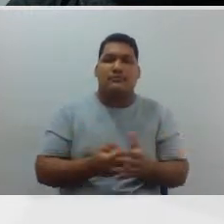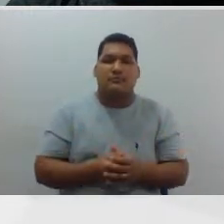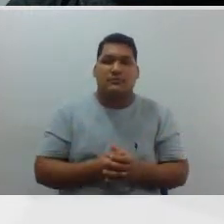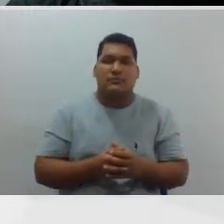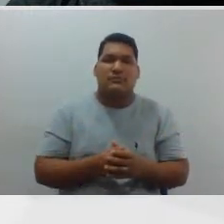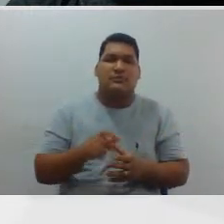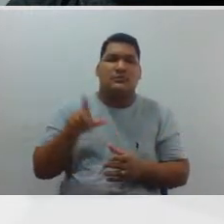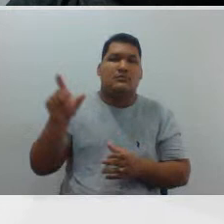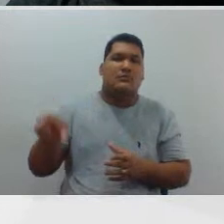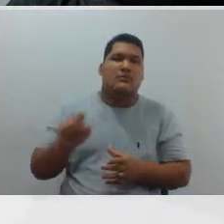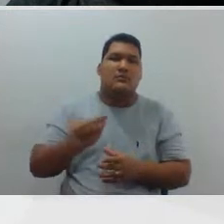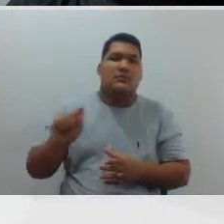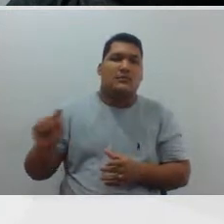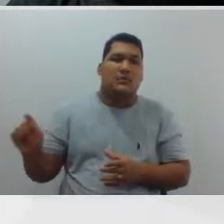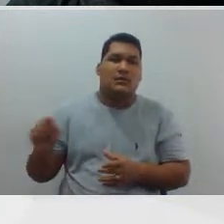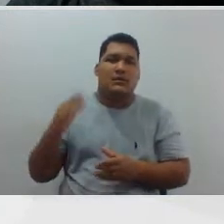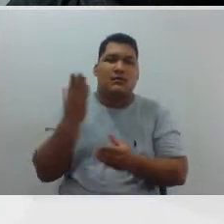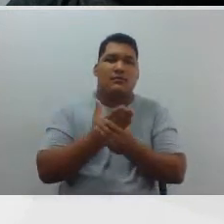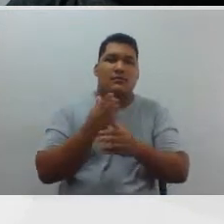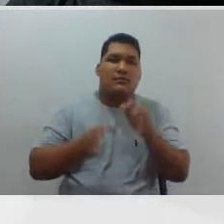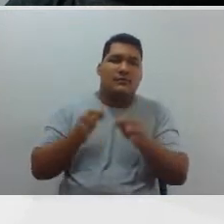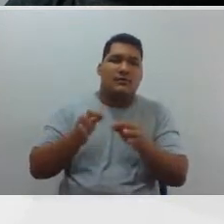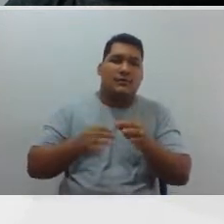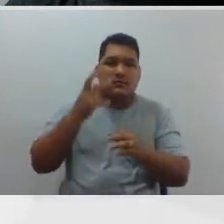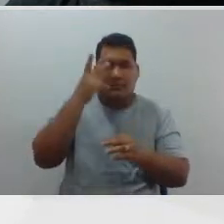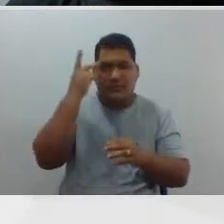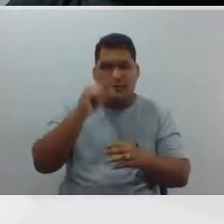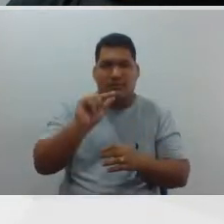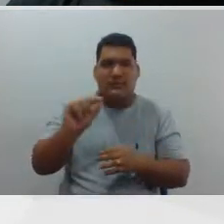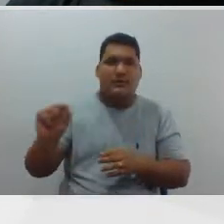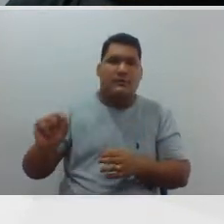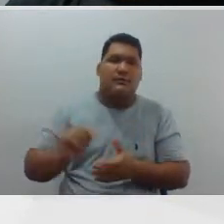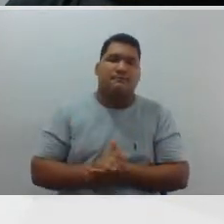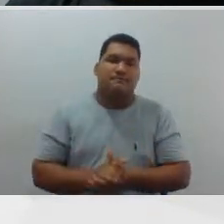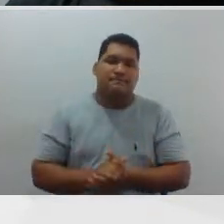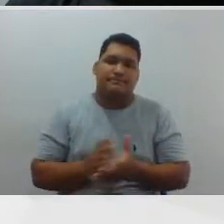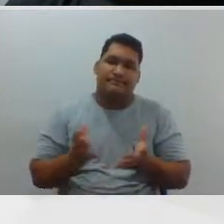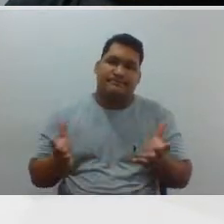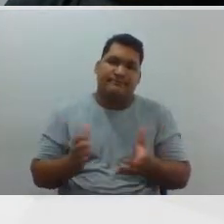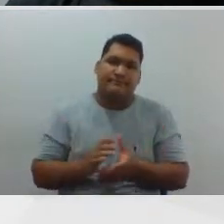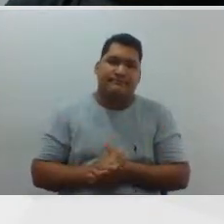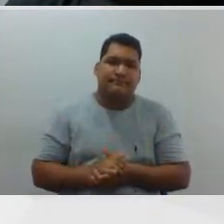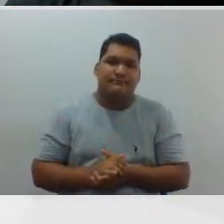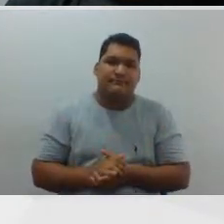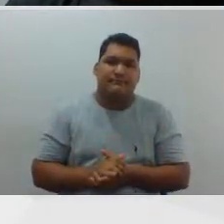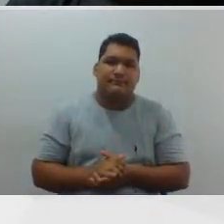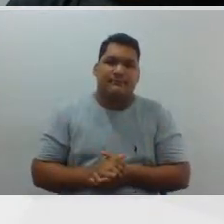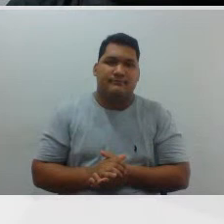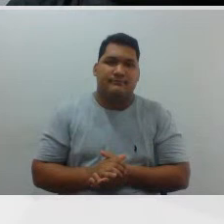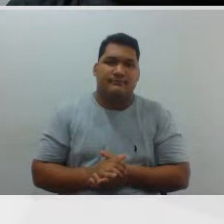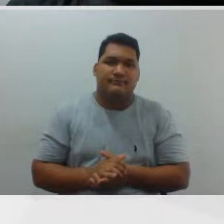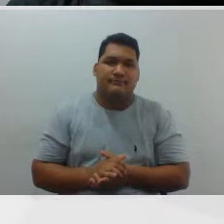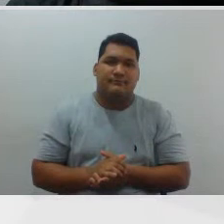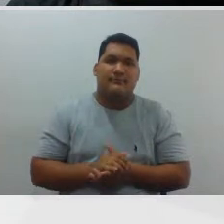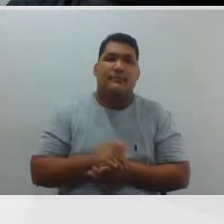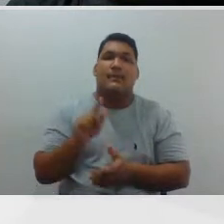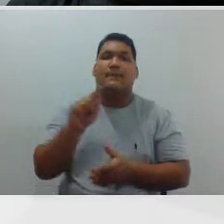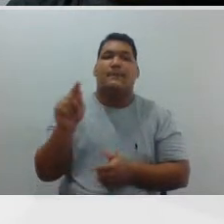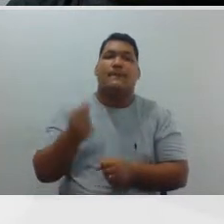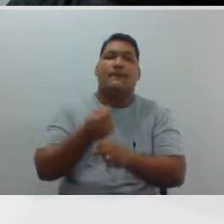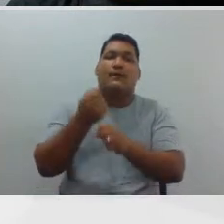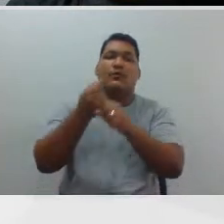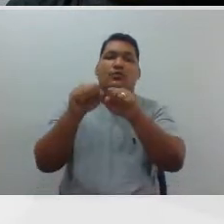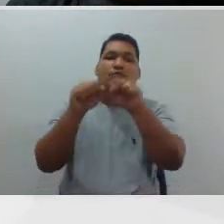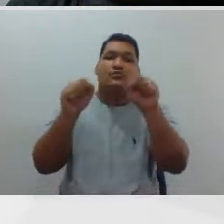vai abrir o processo judicial contra quem? Quem é o dono do software? Quem construiu o software?